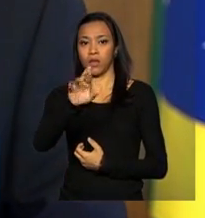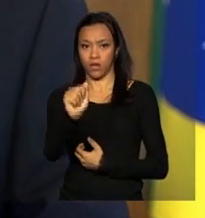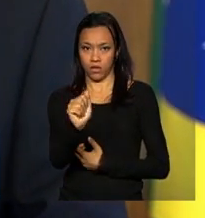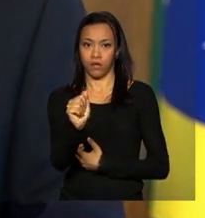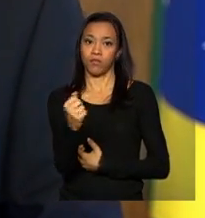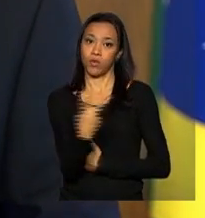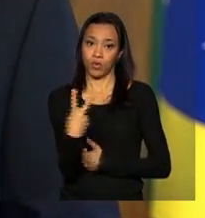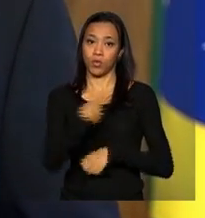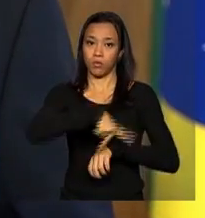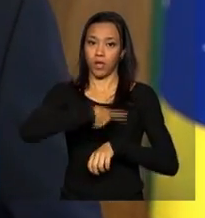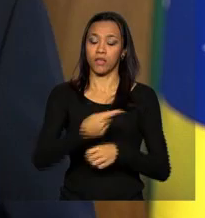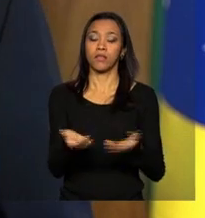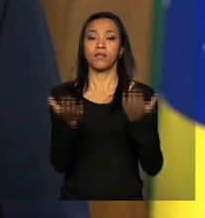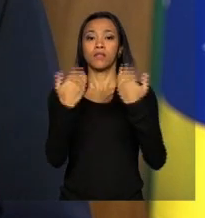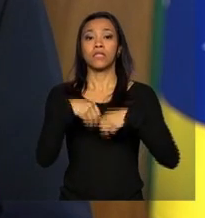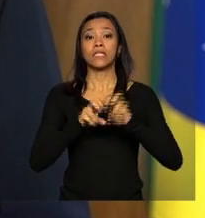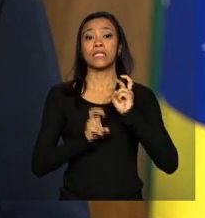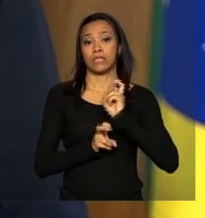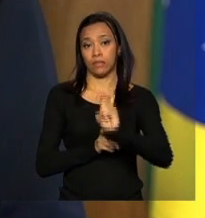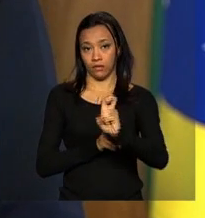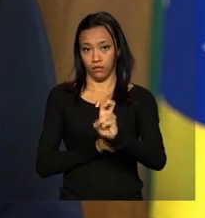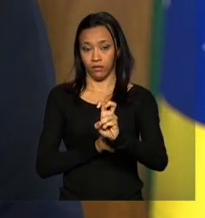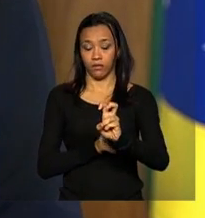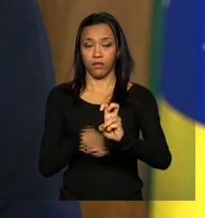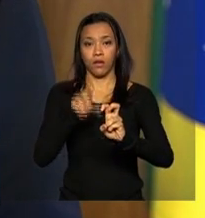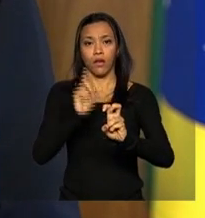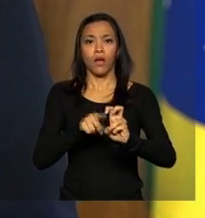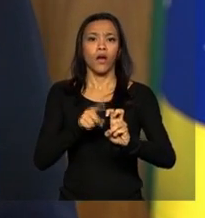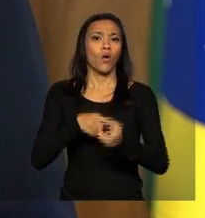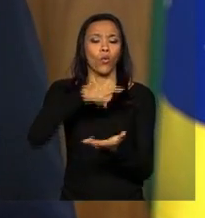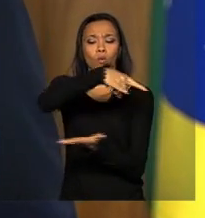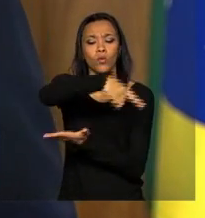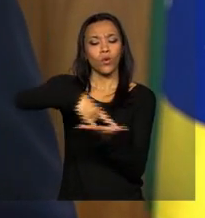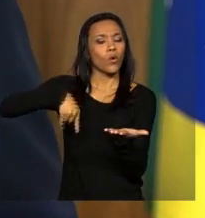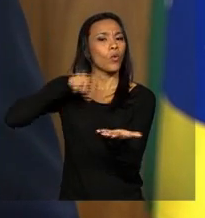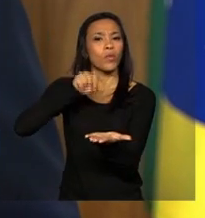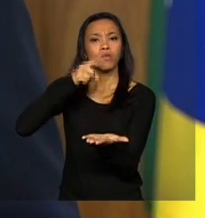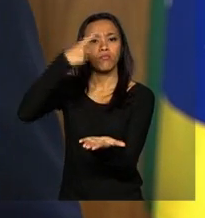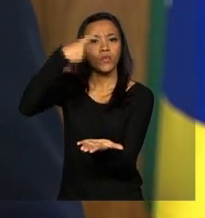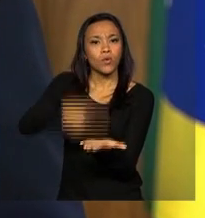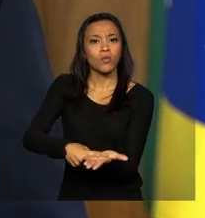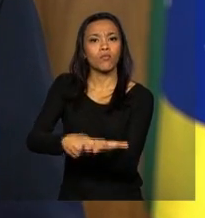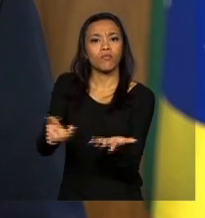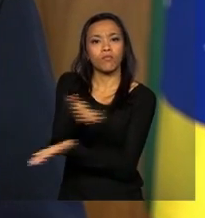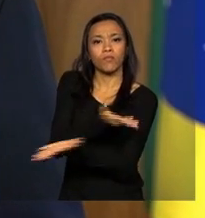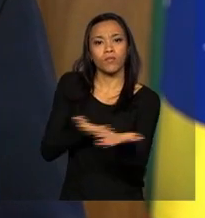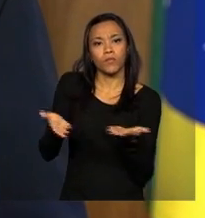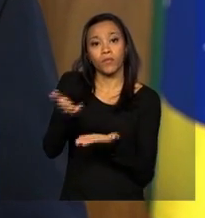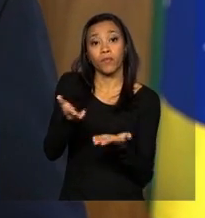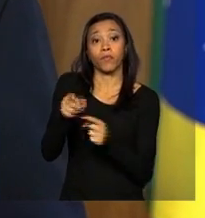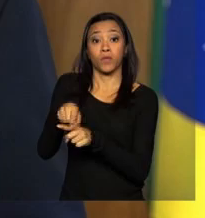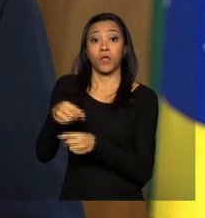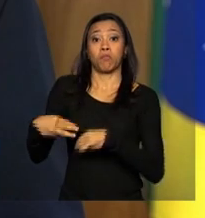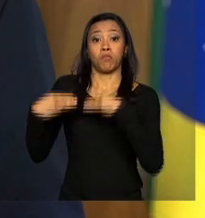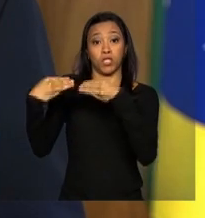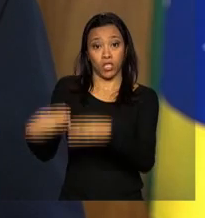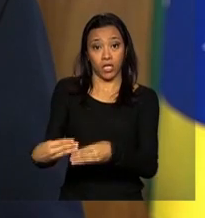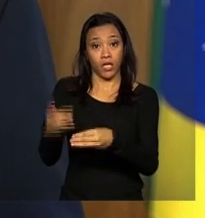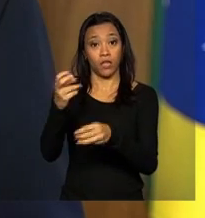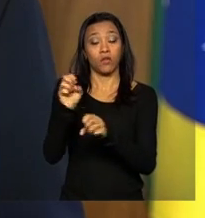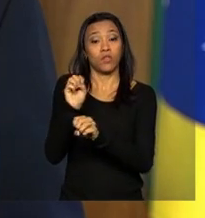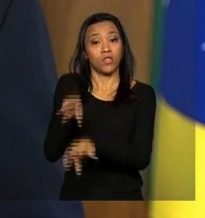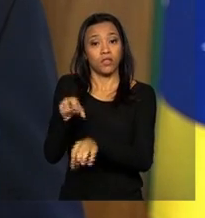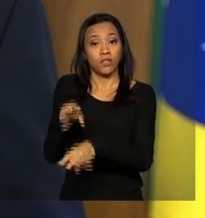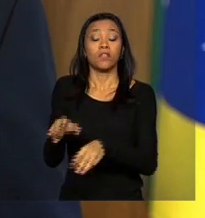países. Quinto, protocolo de cooperação entre os Ministérios da Educação e Cultura do Uruguai e